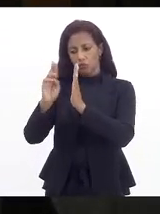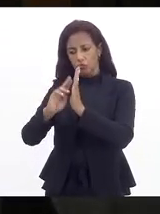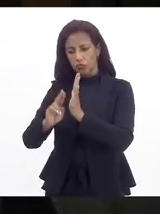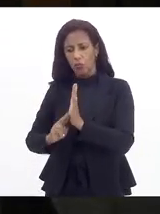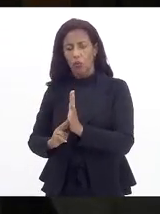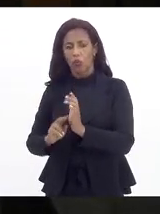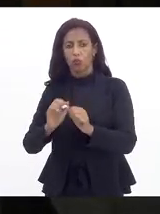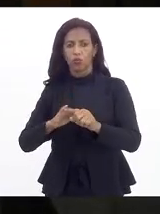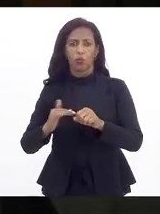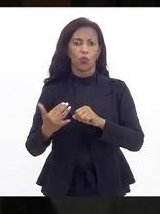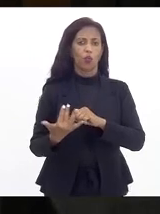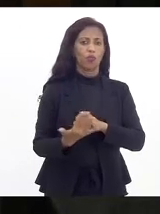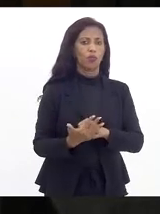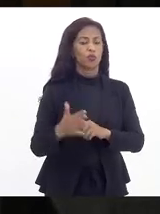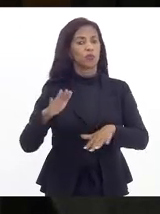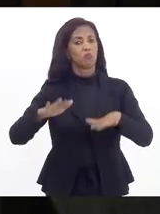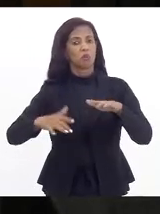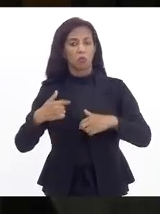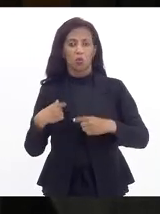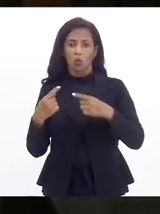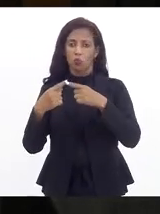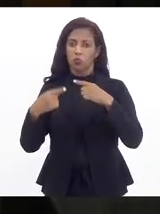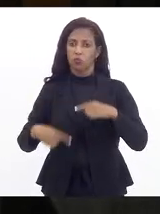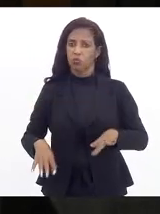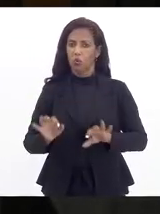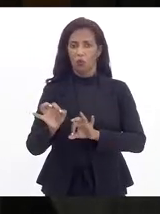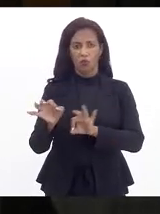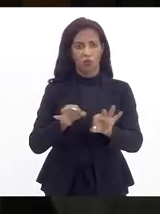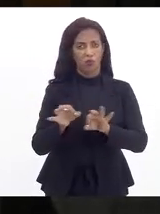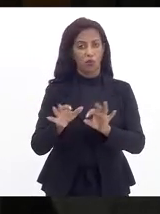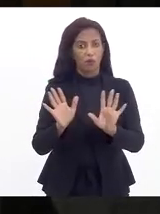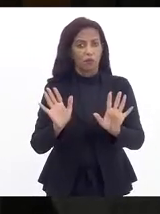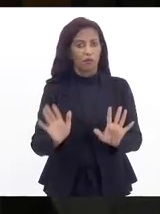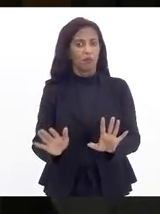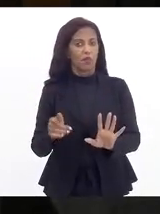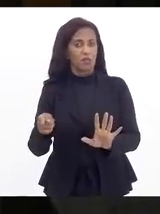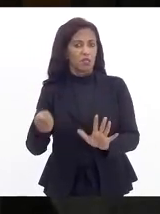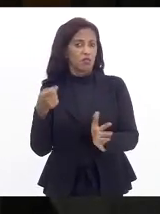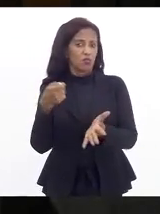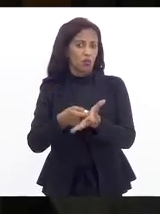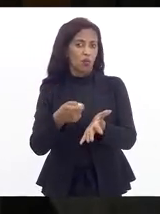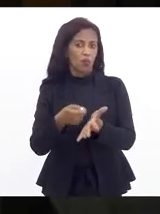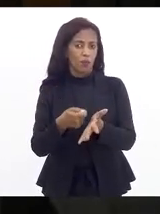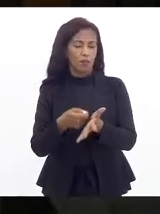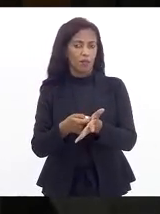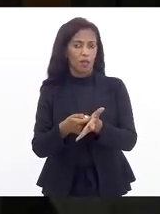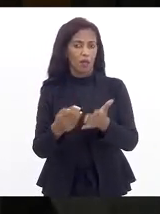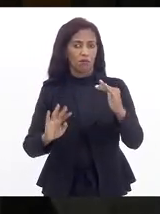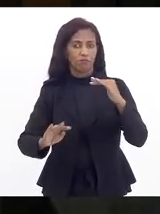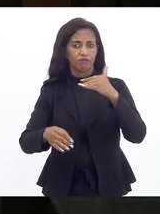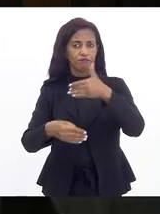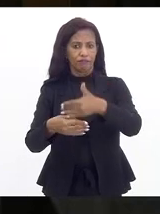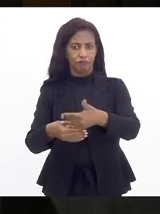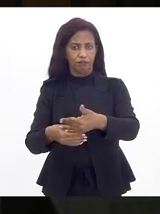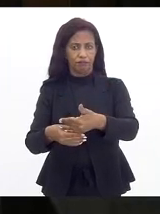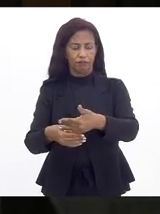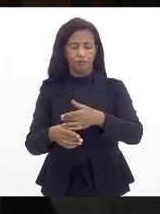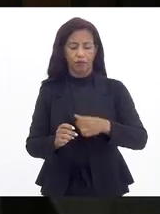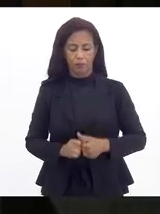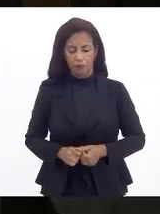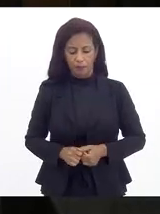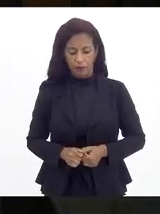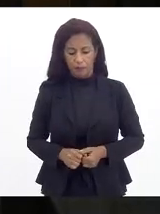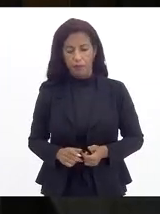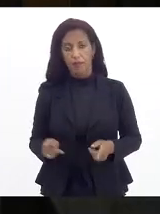Covid. Embora eu não tenha concordado com as medidas, mas eles foram obrigados a ter que fechar. Por sua